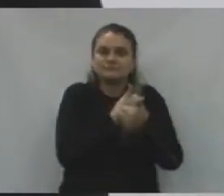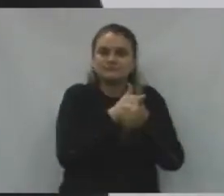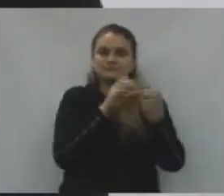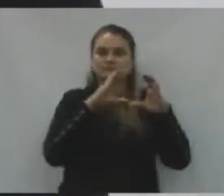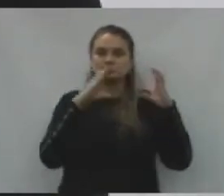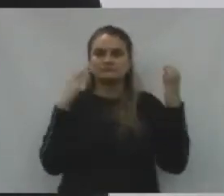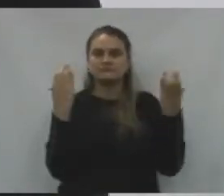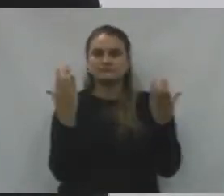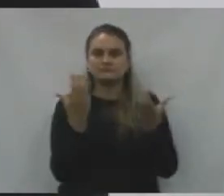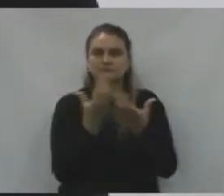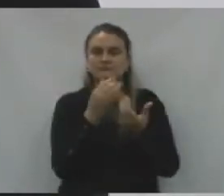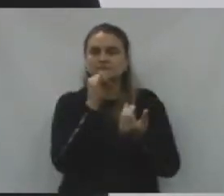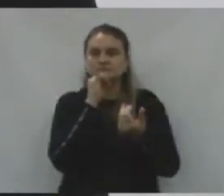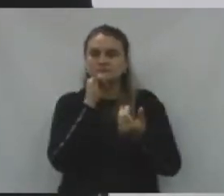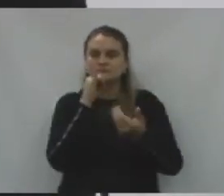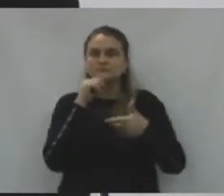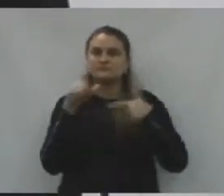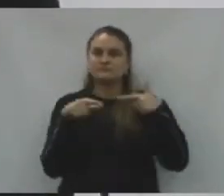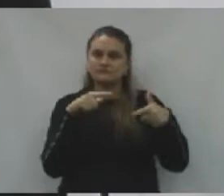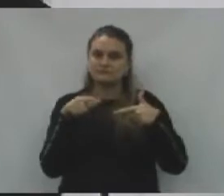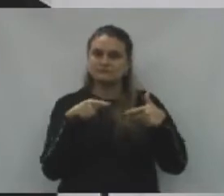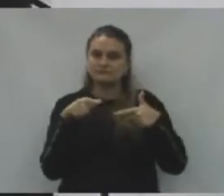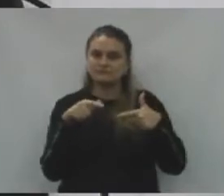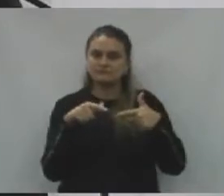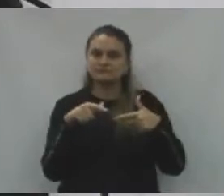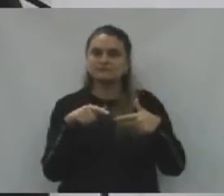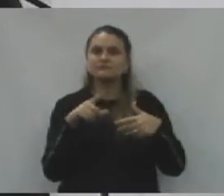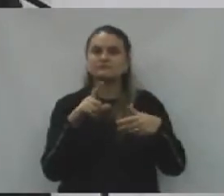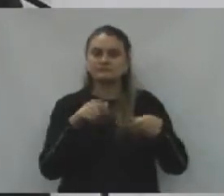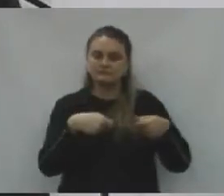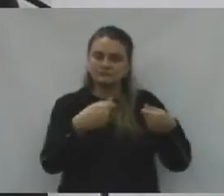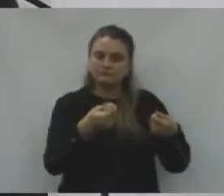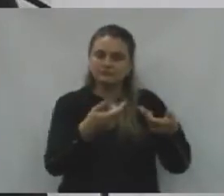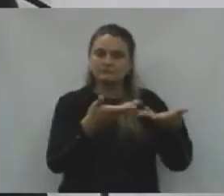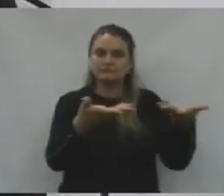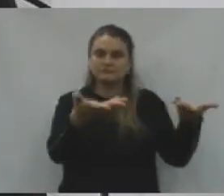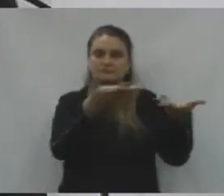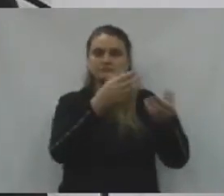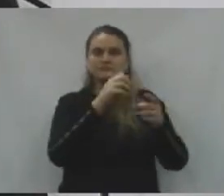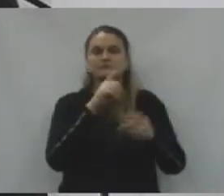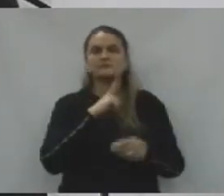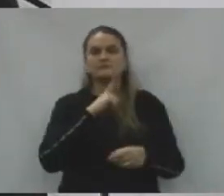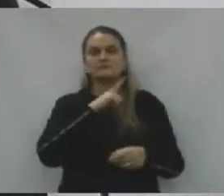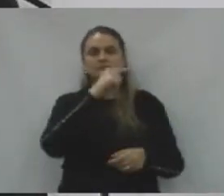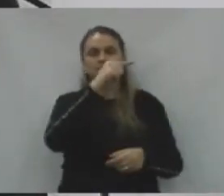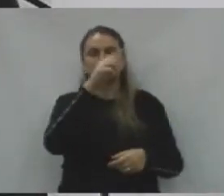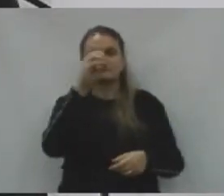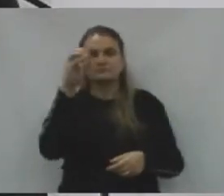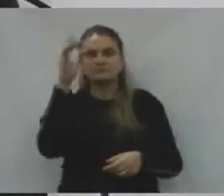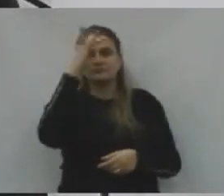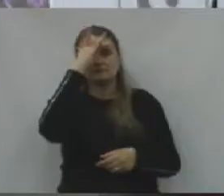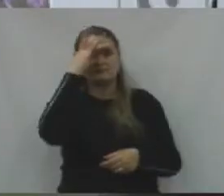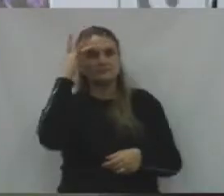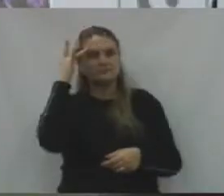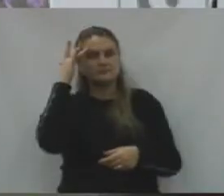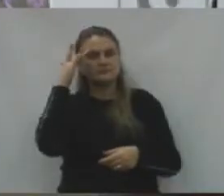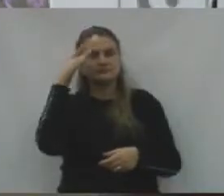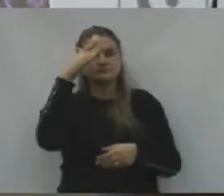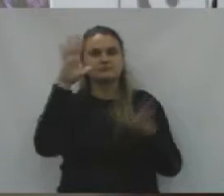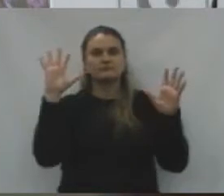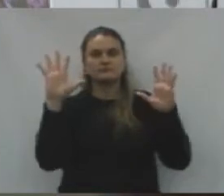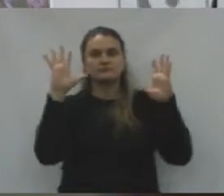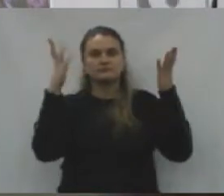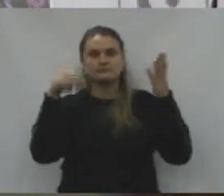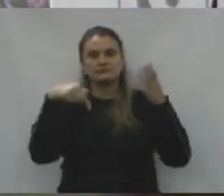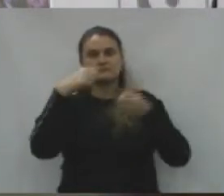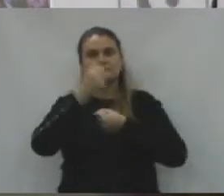da comunidade com exemplos de ações como essas, que brindam, sim. São mais de 700 pessoas por espetáculo, e,